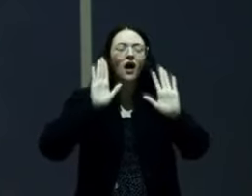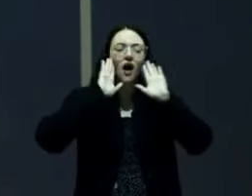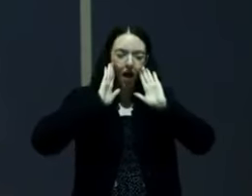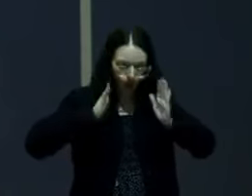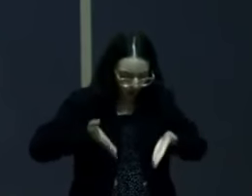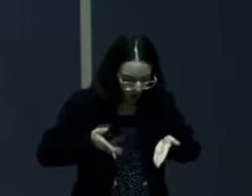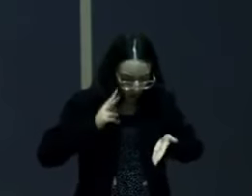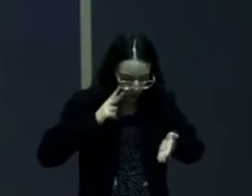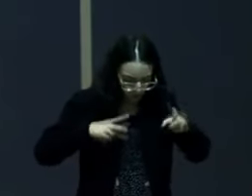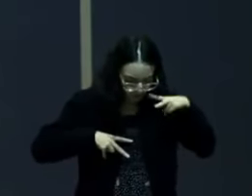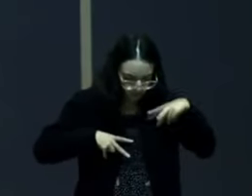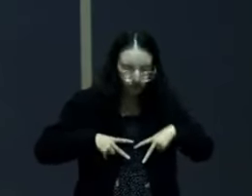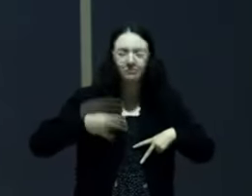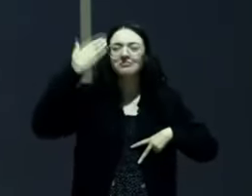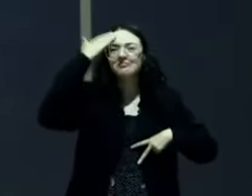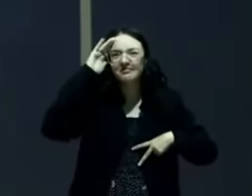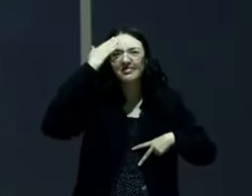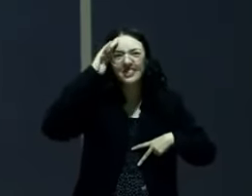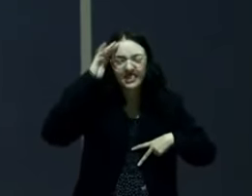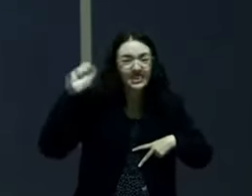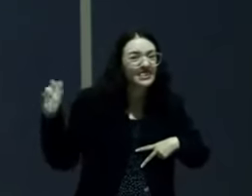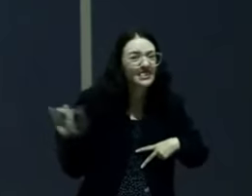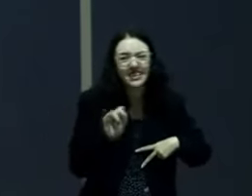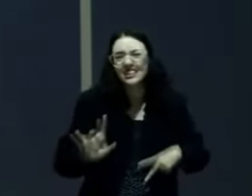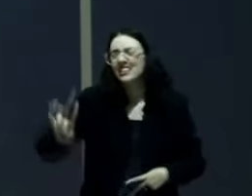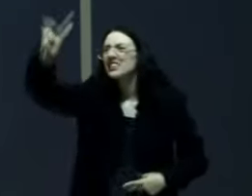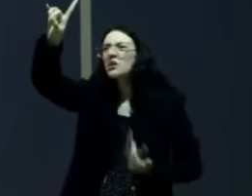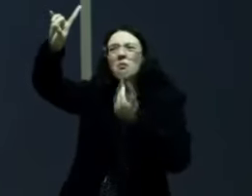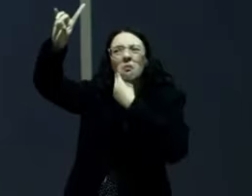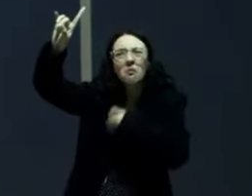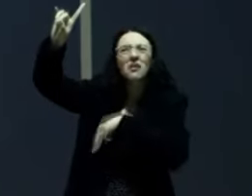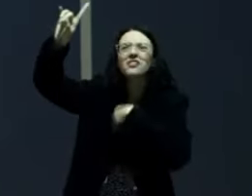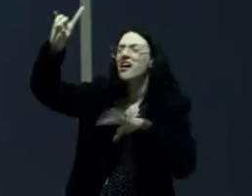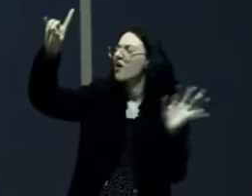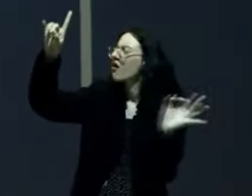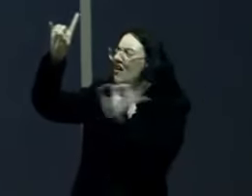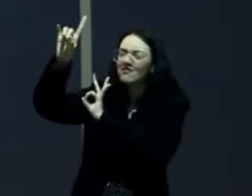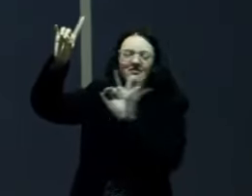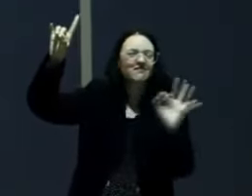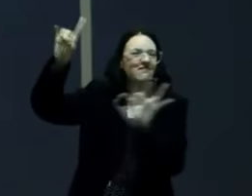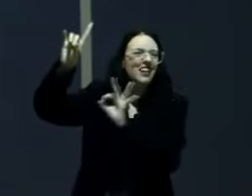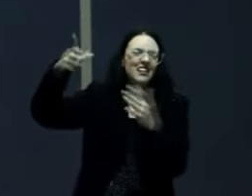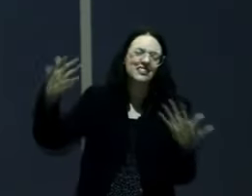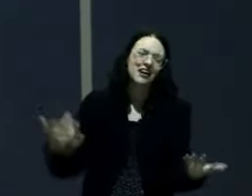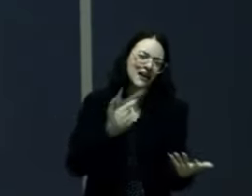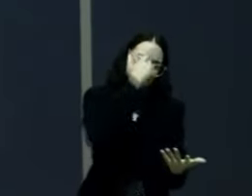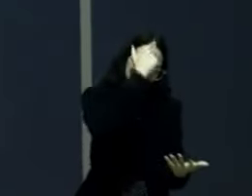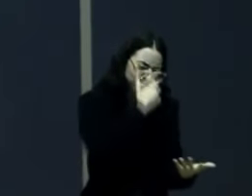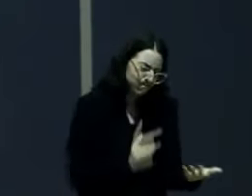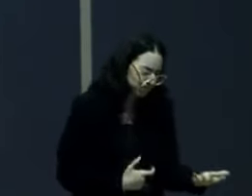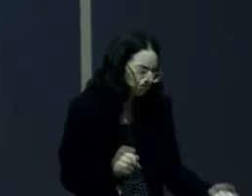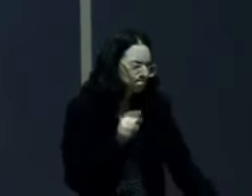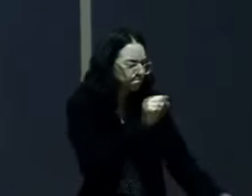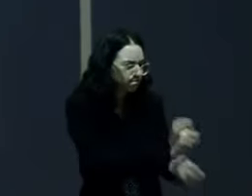entender que se não fosse a misericórdia desse Deus, ah, coitado de mim e de você.